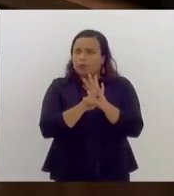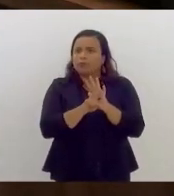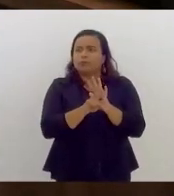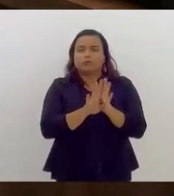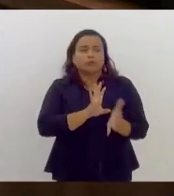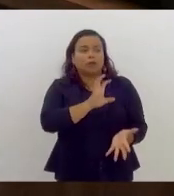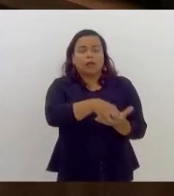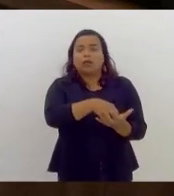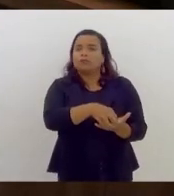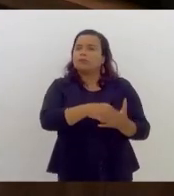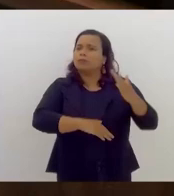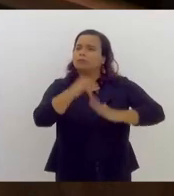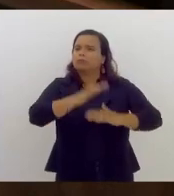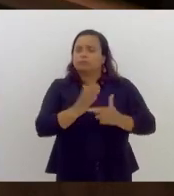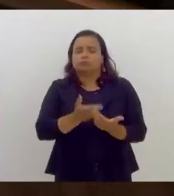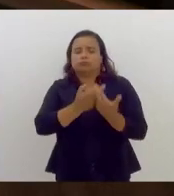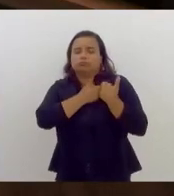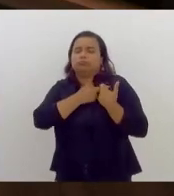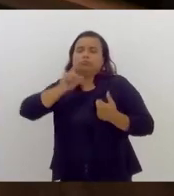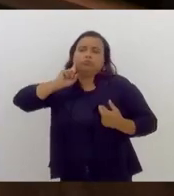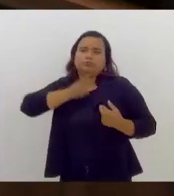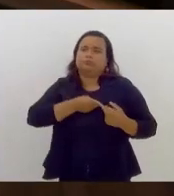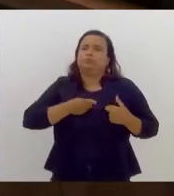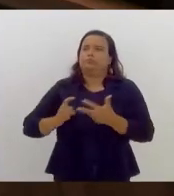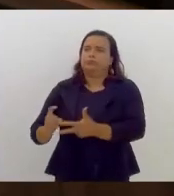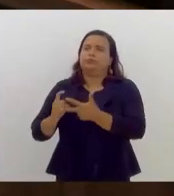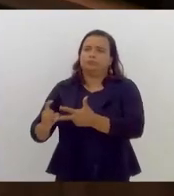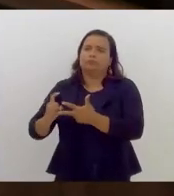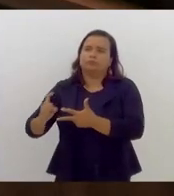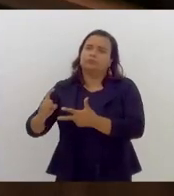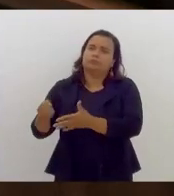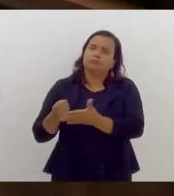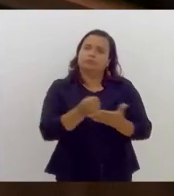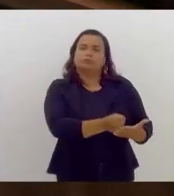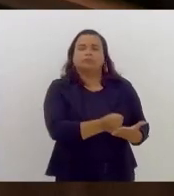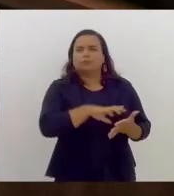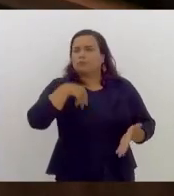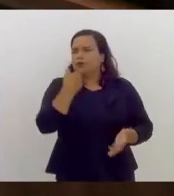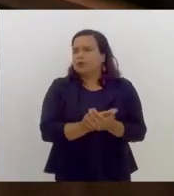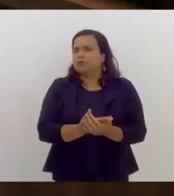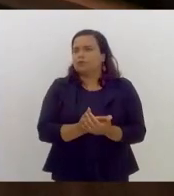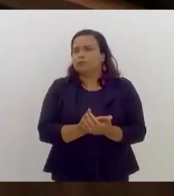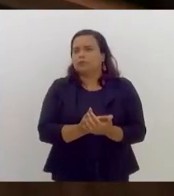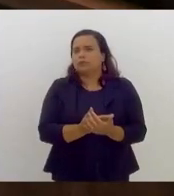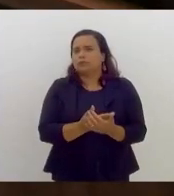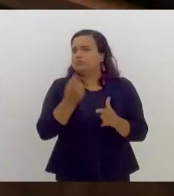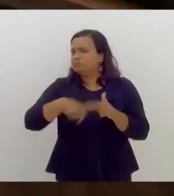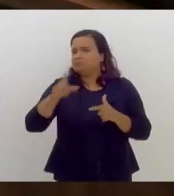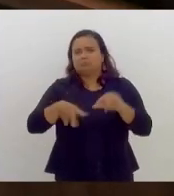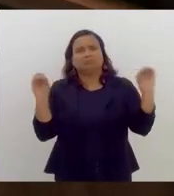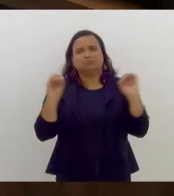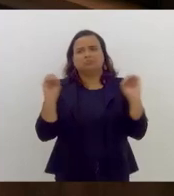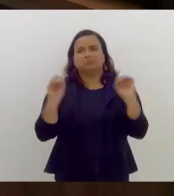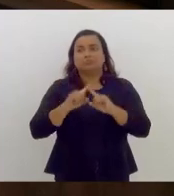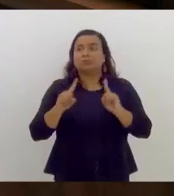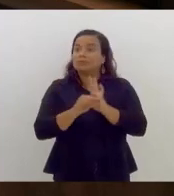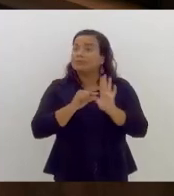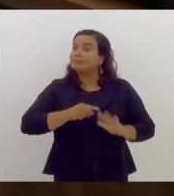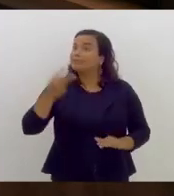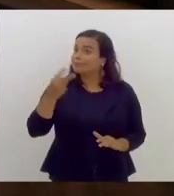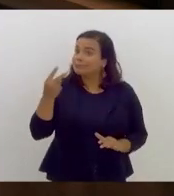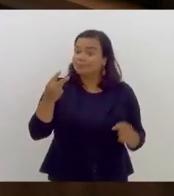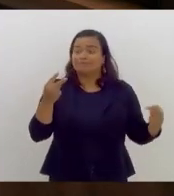órgão competente designado pelo Poder Executivo. Até aí... zero de problema. Parágrafo